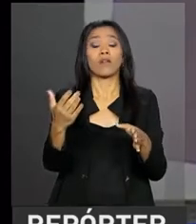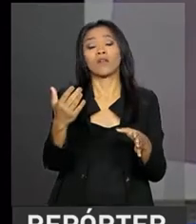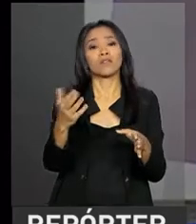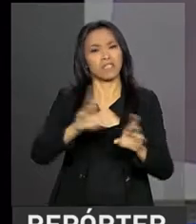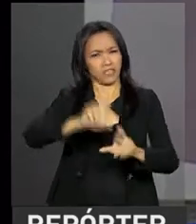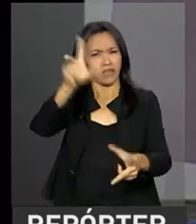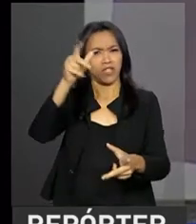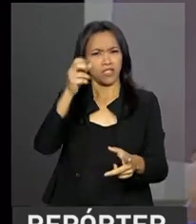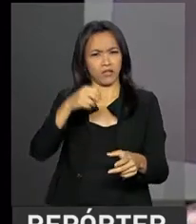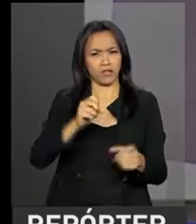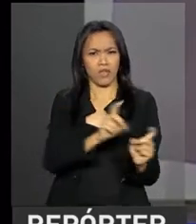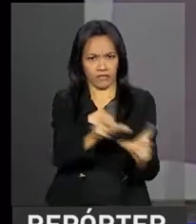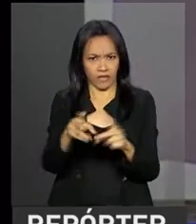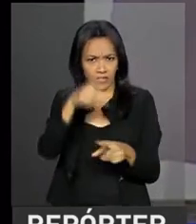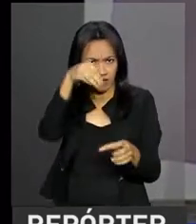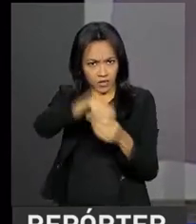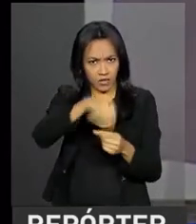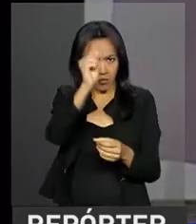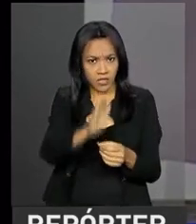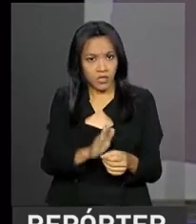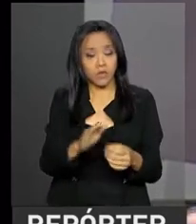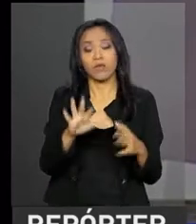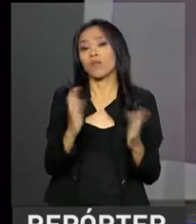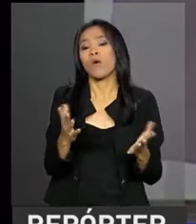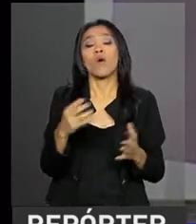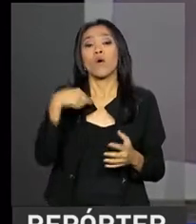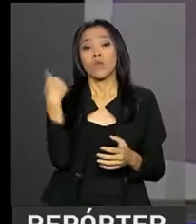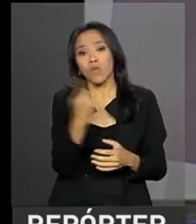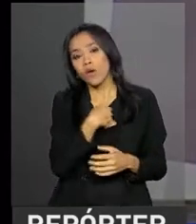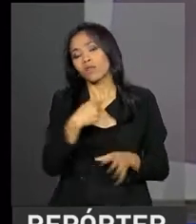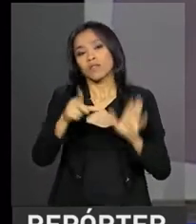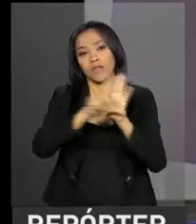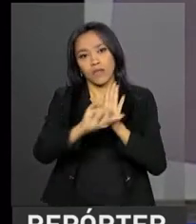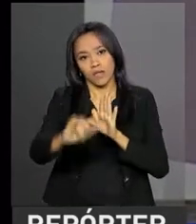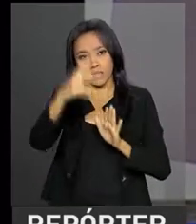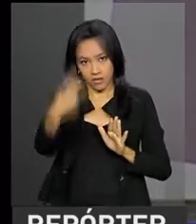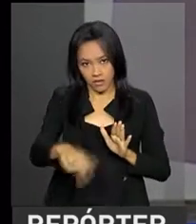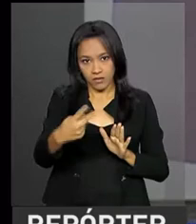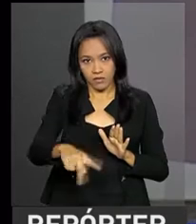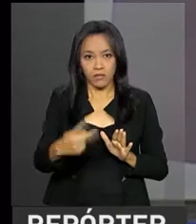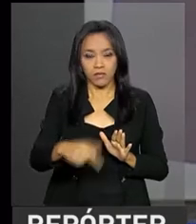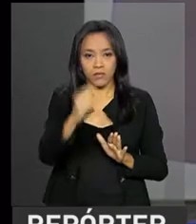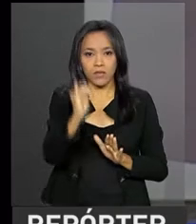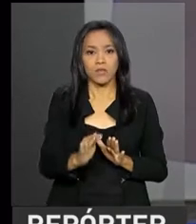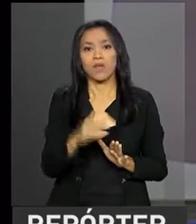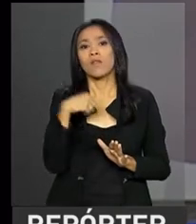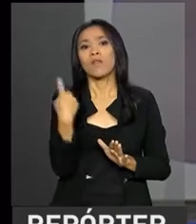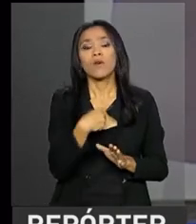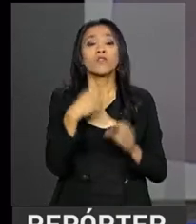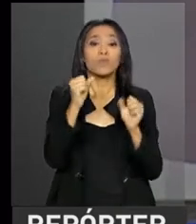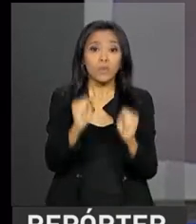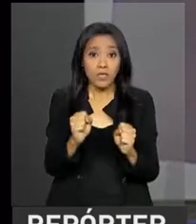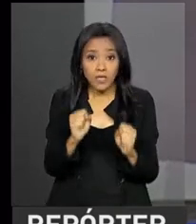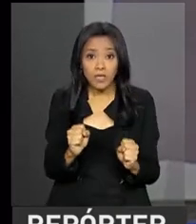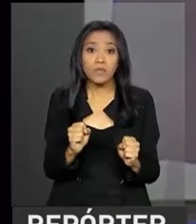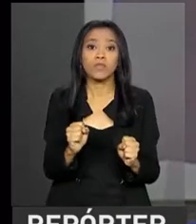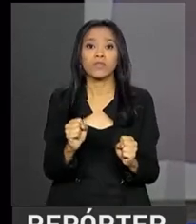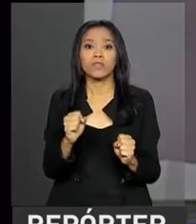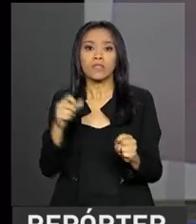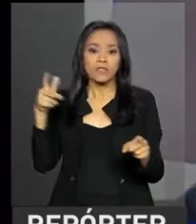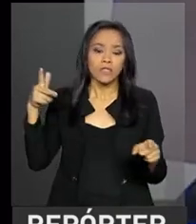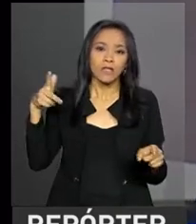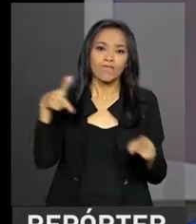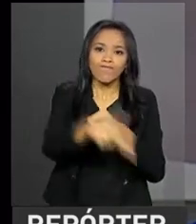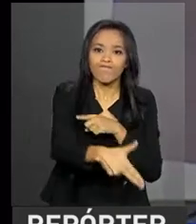interno, nós, com a nossa legislação, com a nossa caneta, com a nossa disposição, nós podemos intervir no momento em que